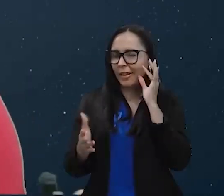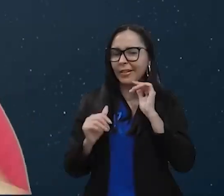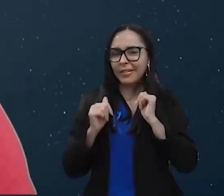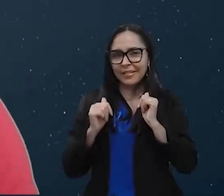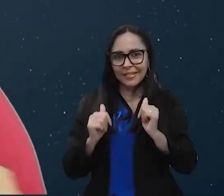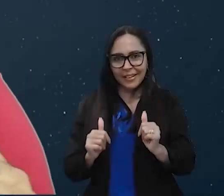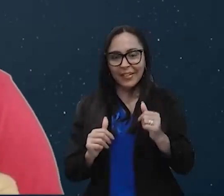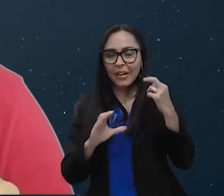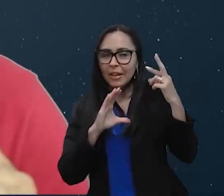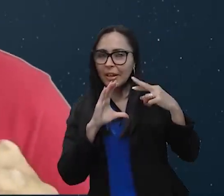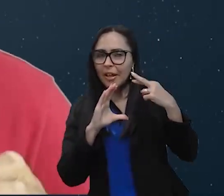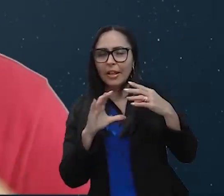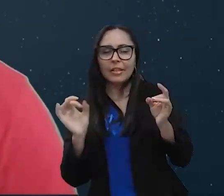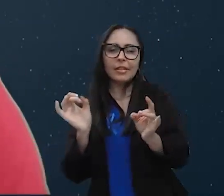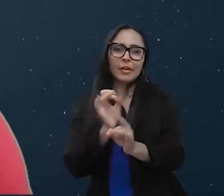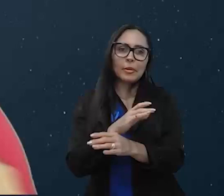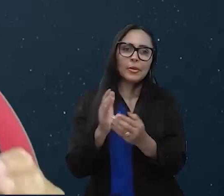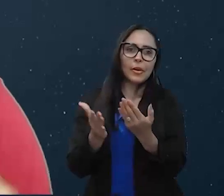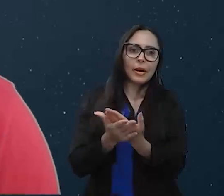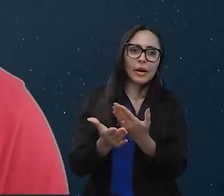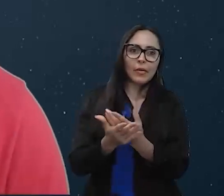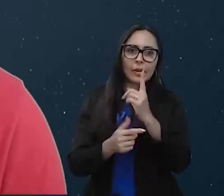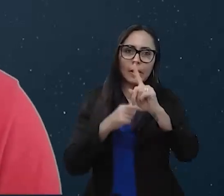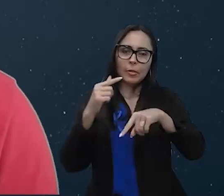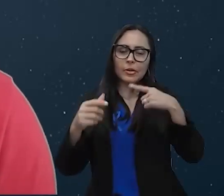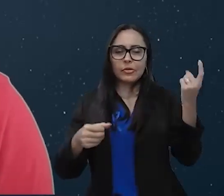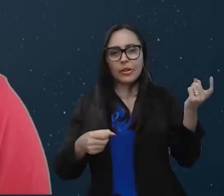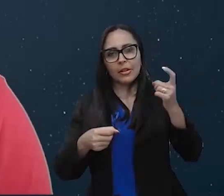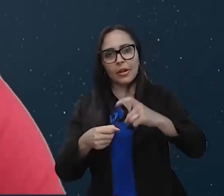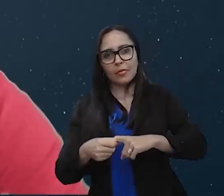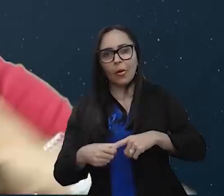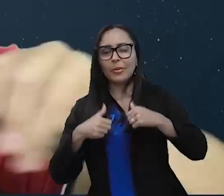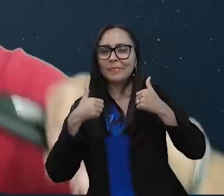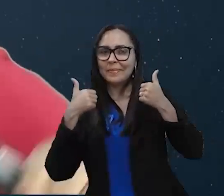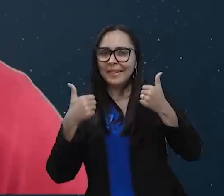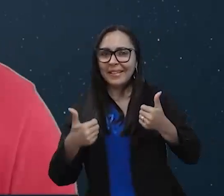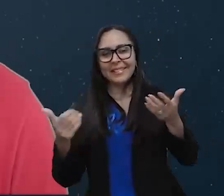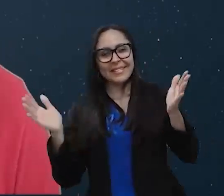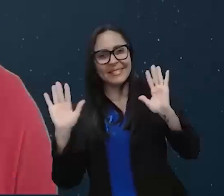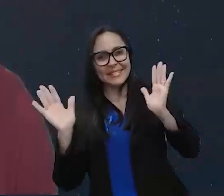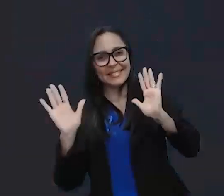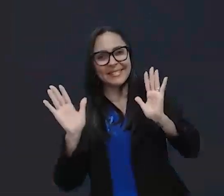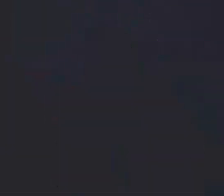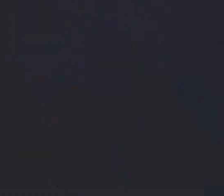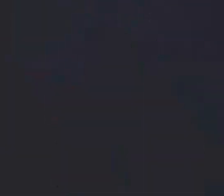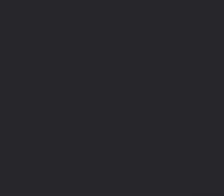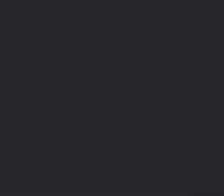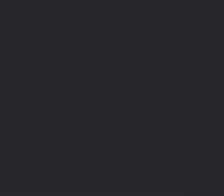Então, Robertão, vamos encerrar esse vídeo, tomar uma aguinha e daqui a pouquinho a gente volta com o vídeo número 2, beleza? Valeu!